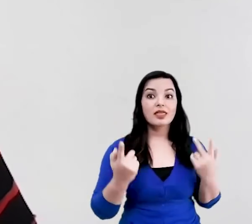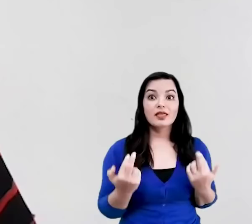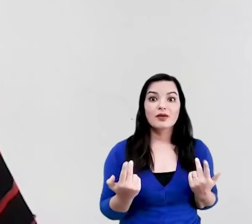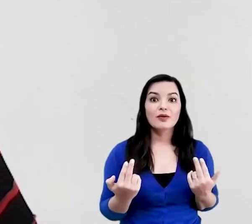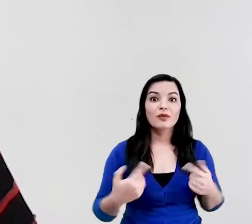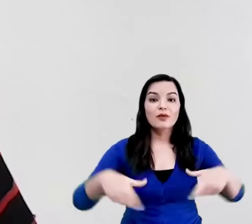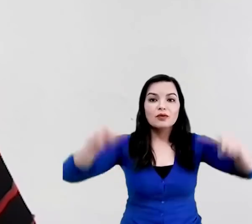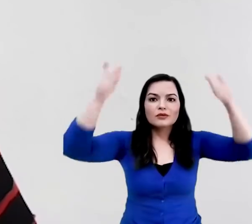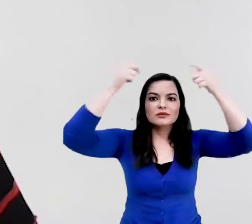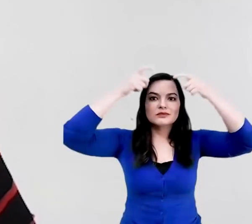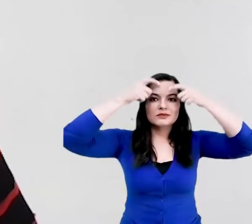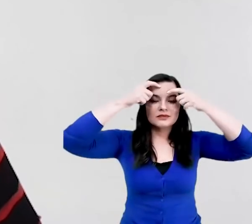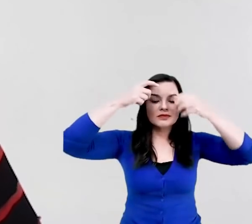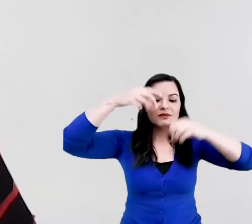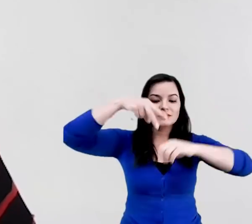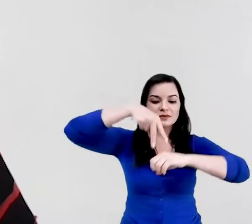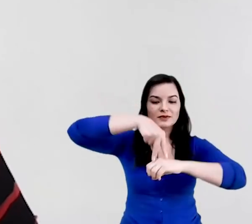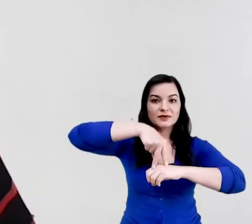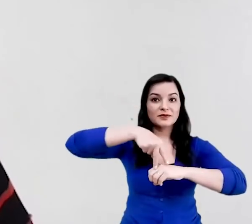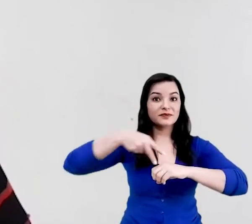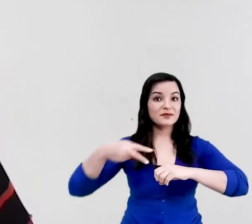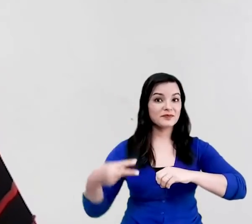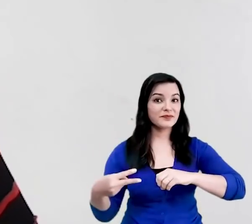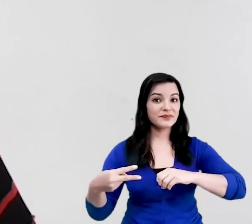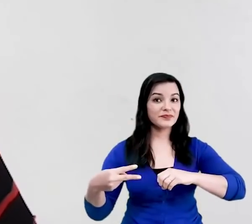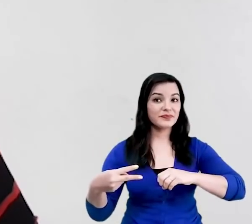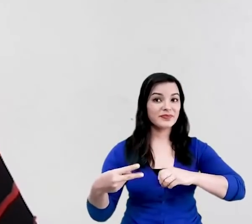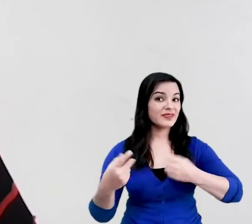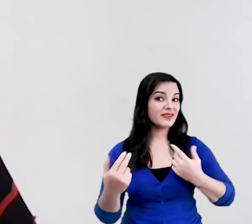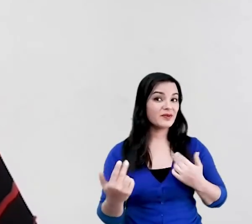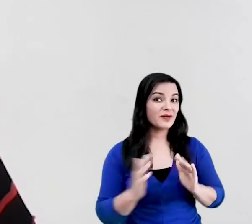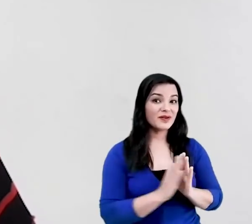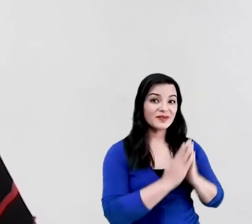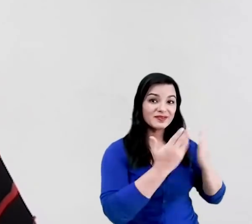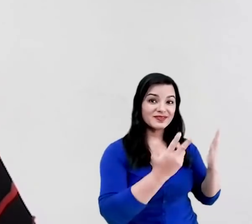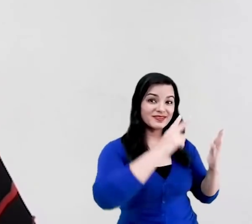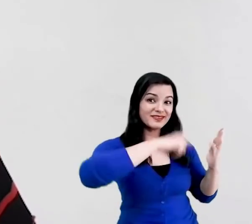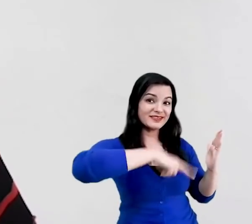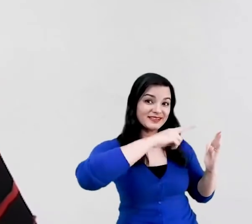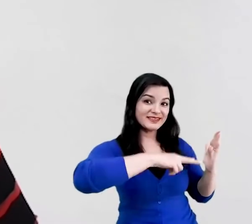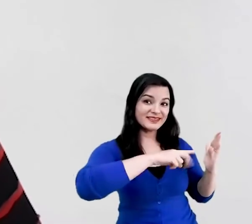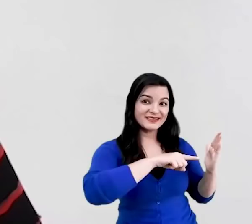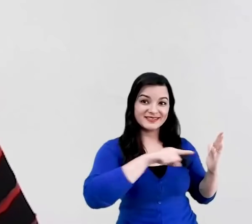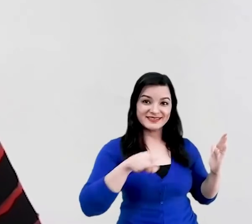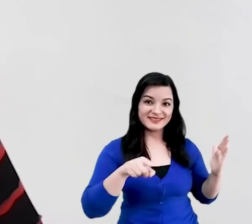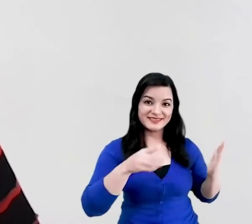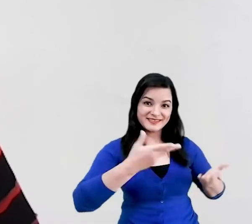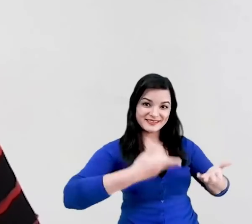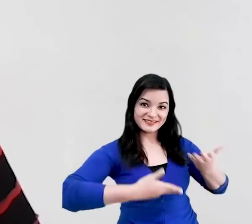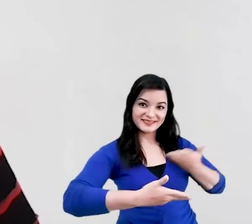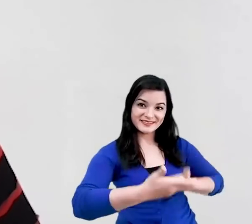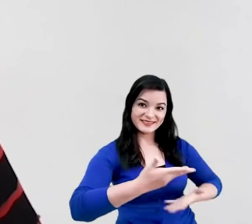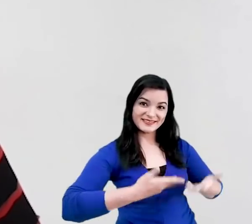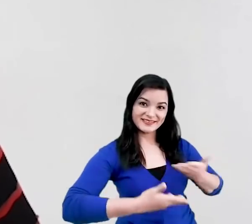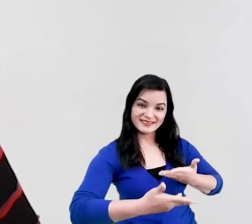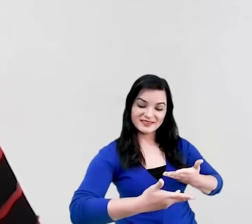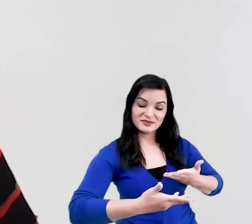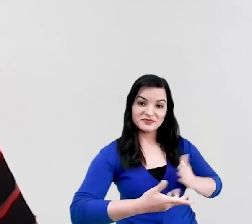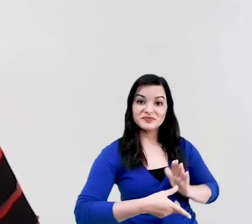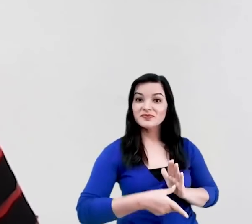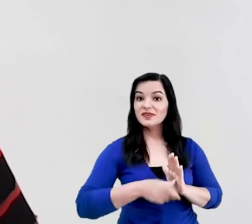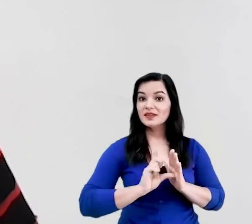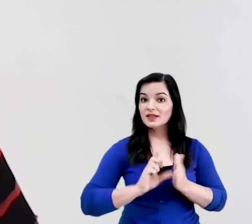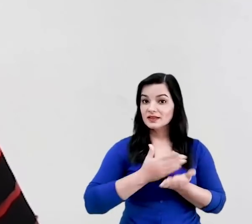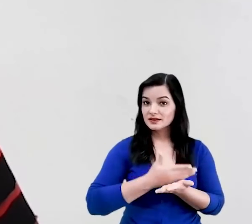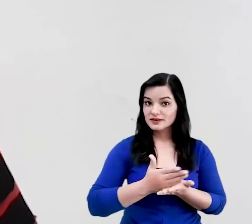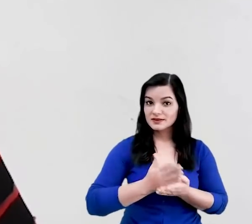Príncipe está fazendo na leitura que está sendo compartilhada com vocês. Antes de começarmos, eu queria te dar